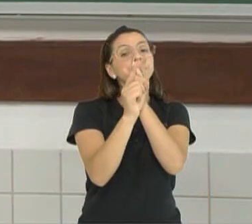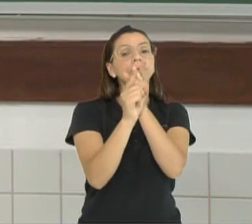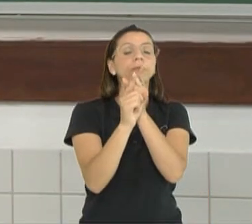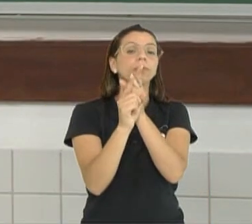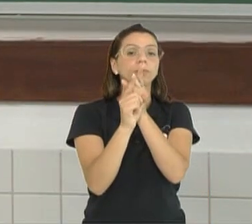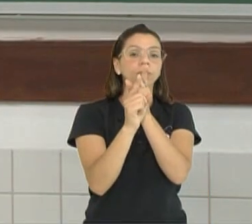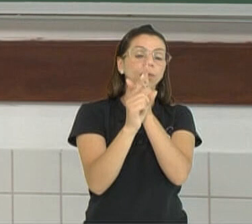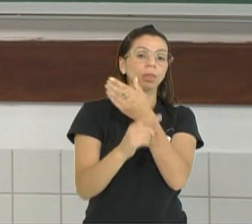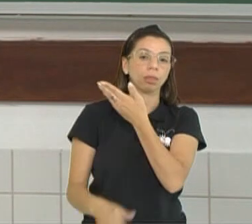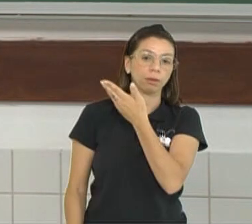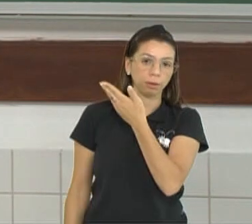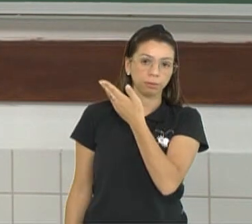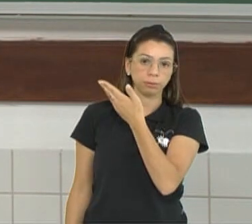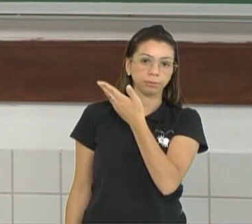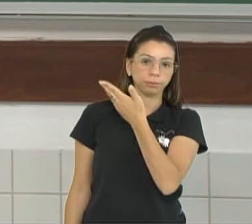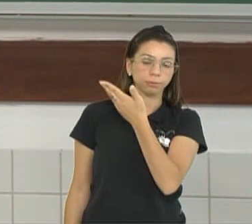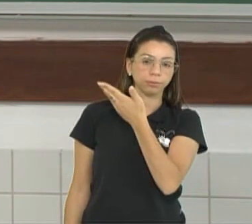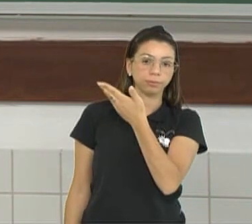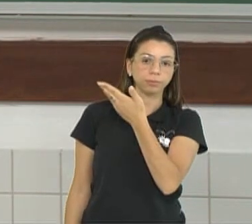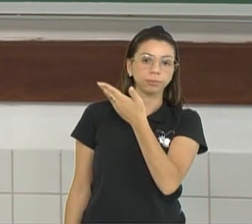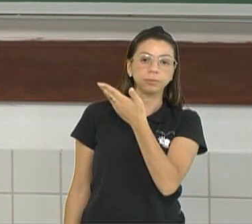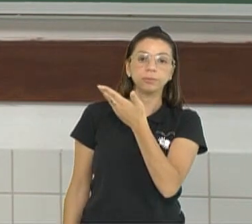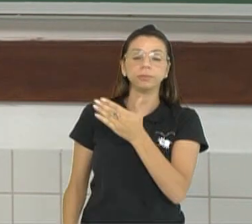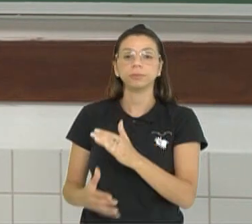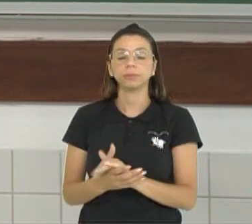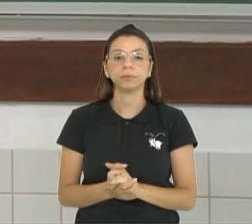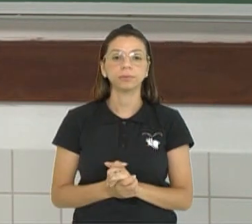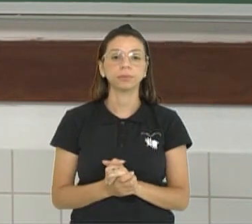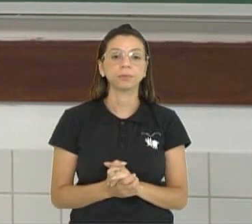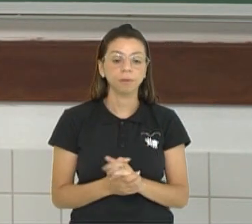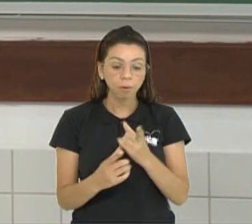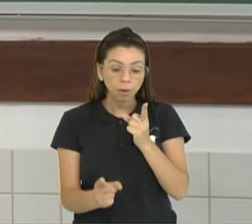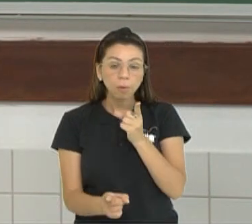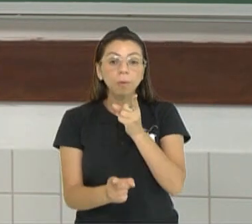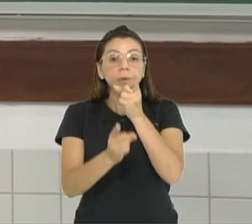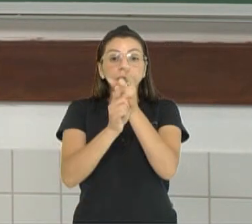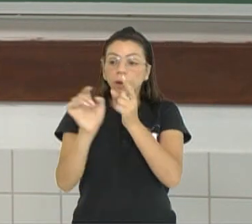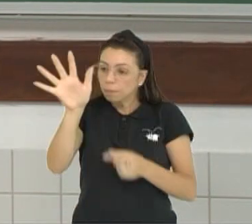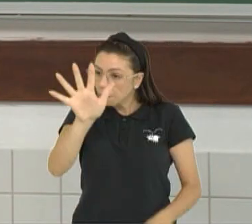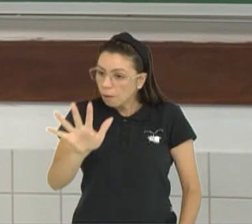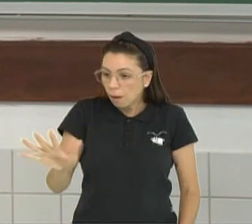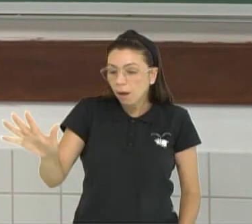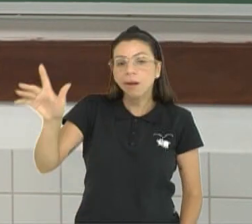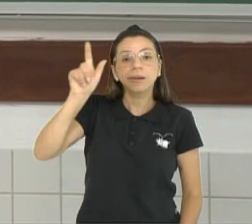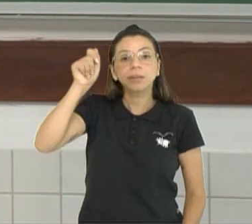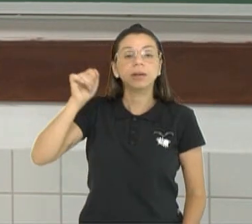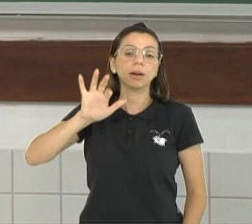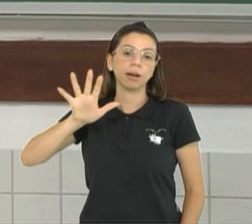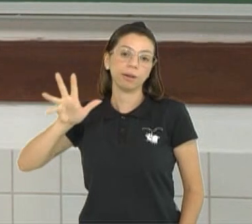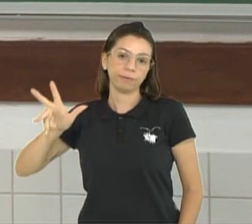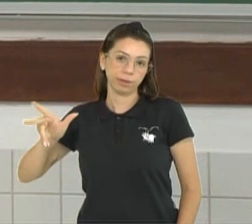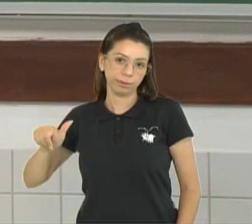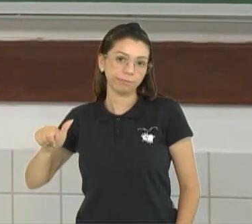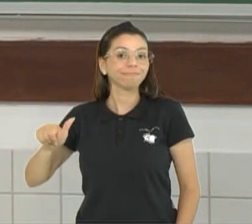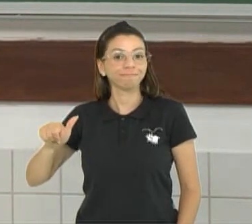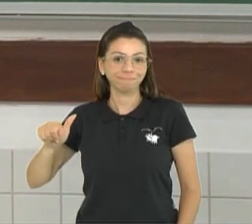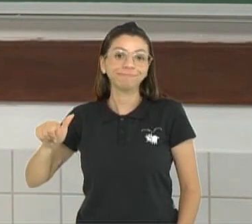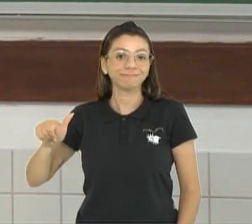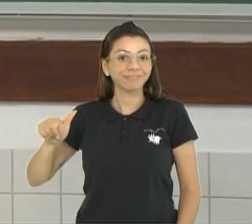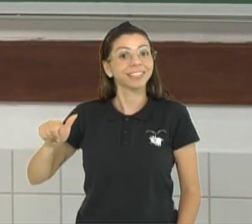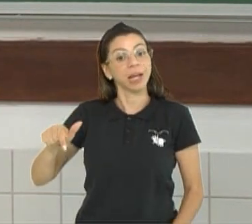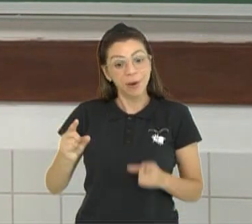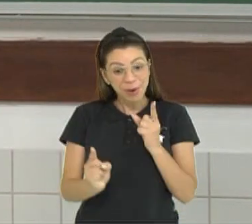desses hominídeos, eles vão ser encontrados no continente africano. Veja só. Essa é